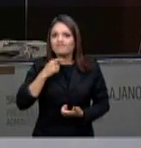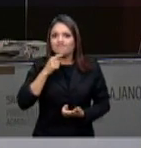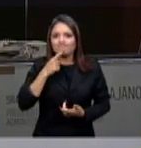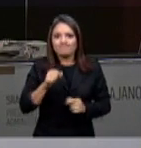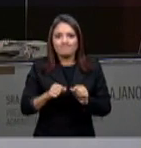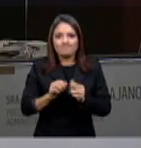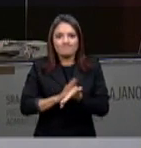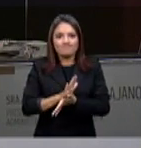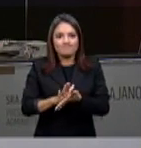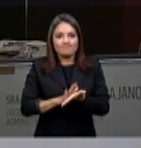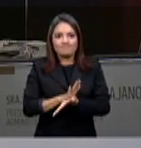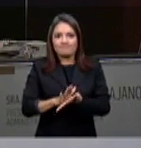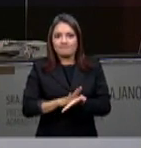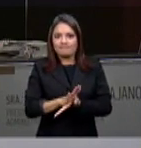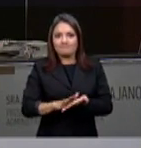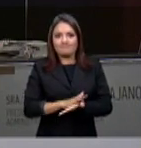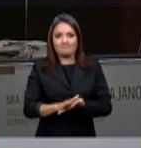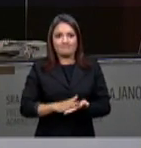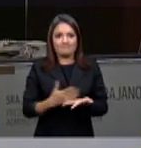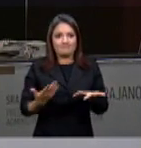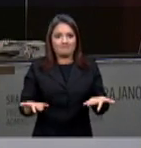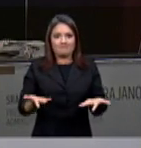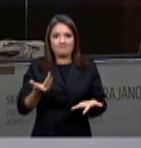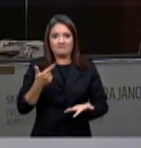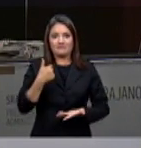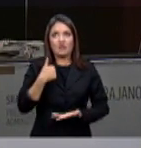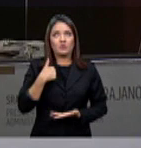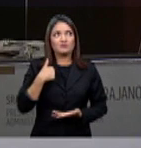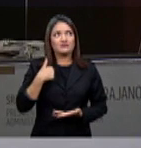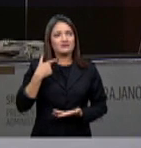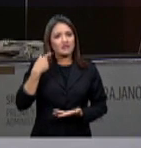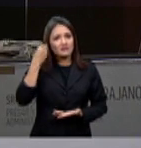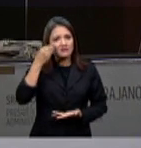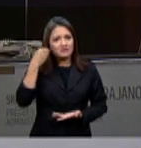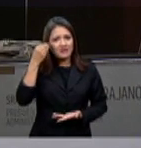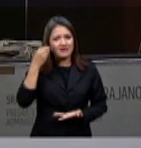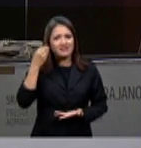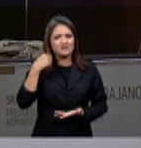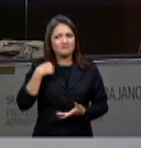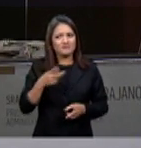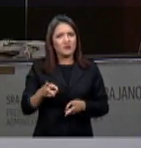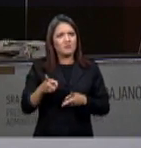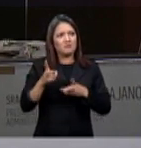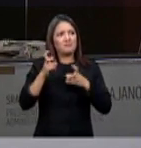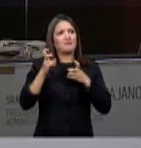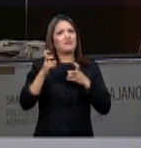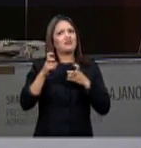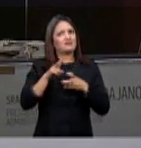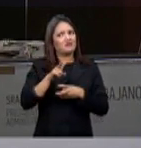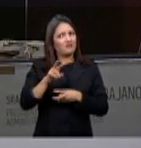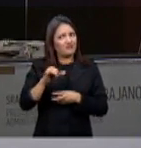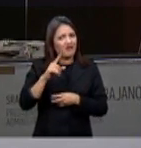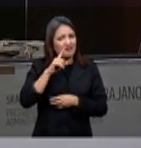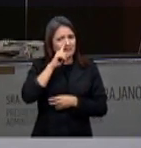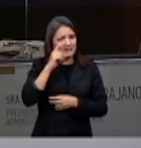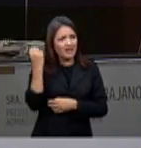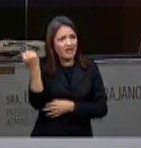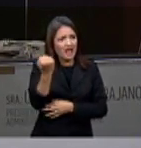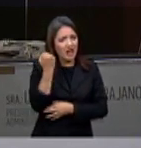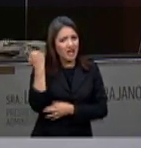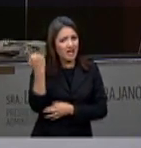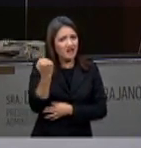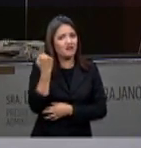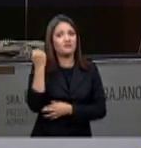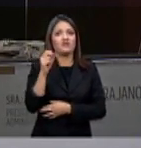com um tipo de inteligência não que eu sou inteligente eu sou nessa parte intuição e eu vi que a coisa é muito séria né é muito grave